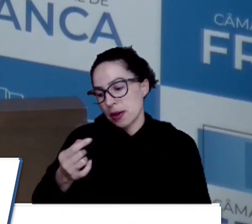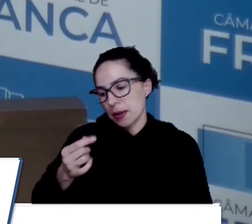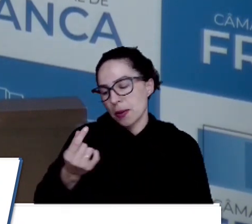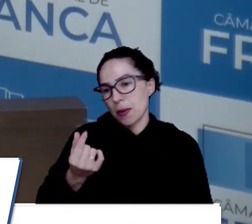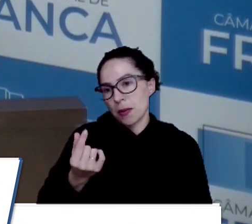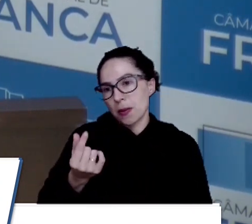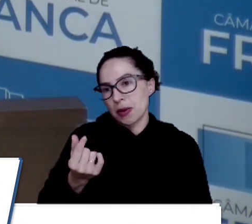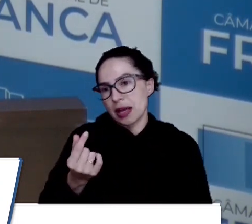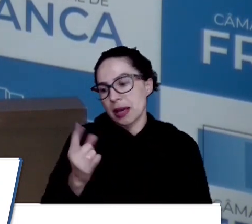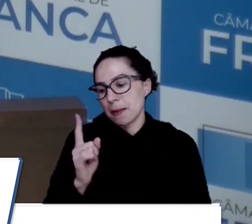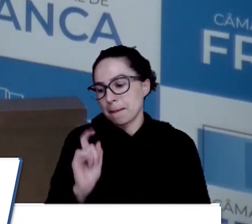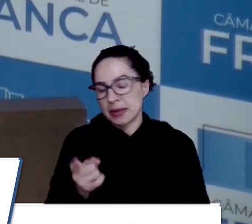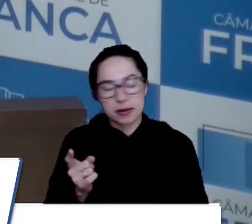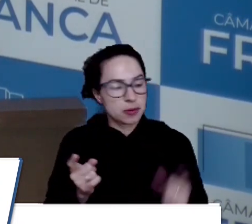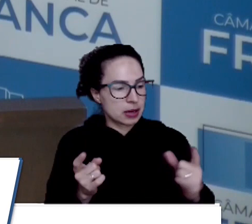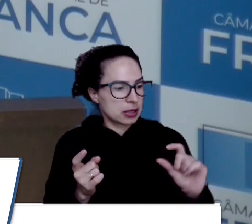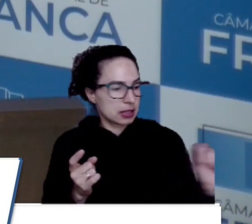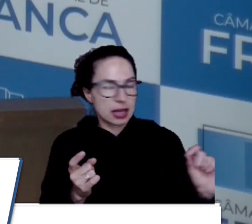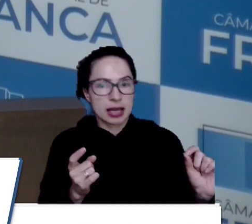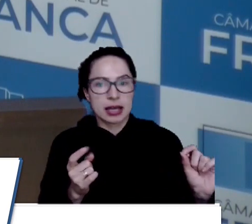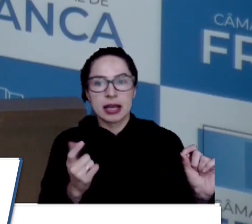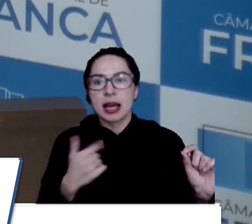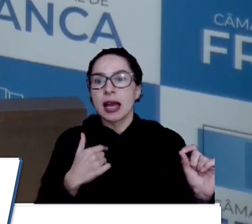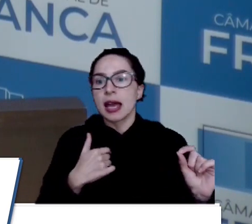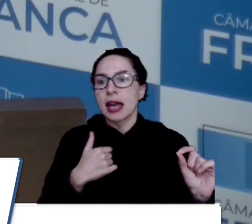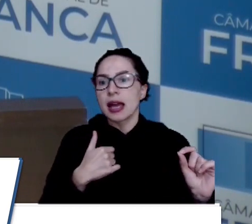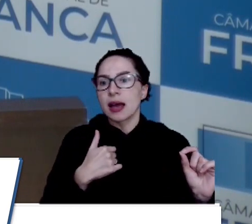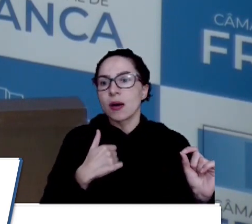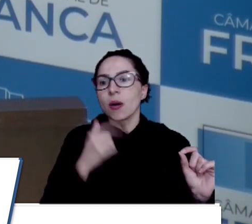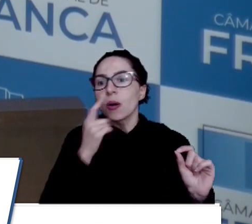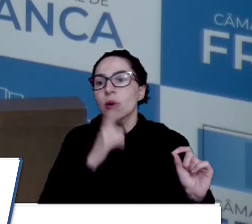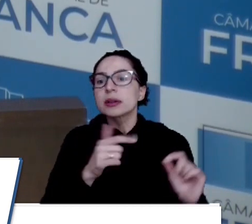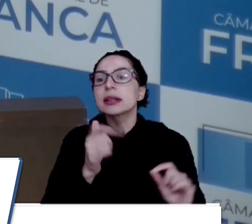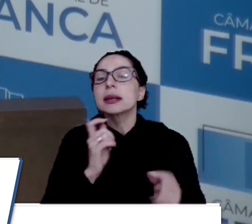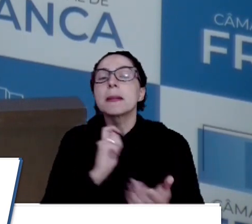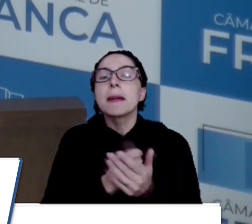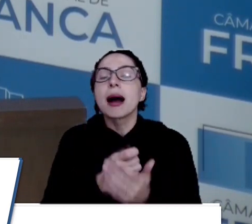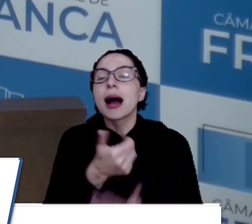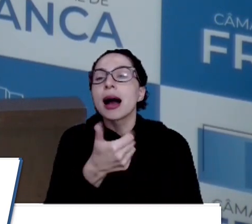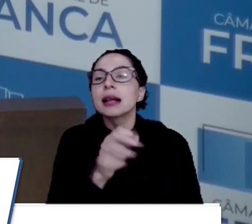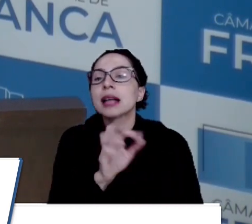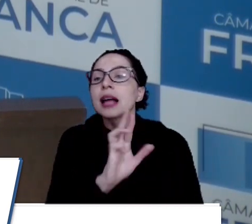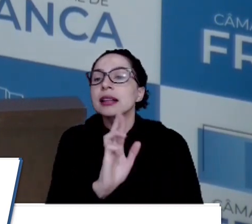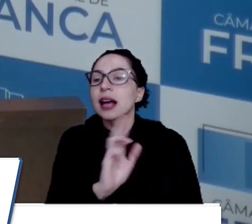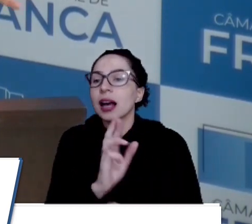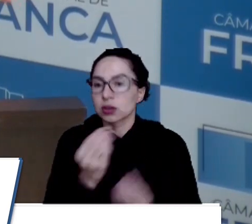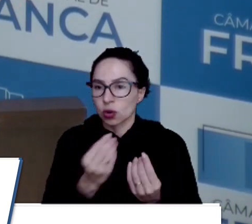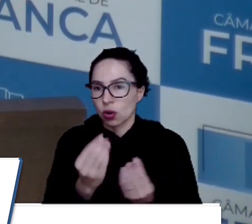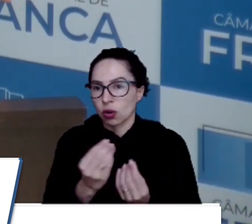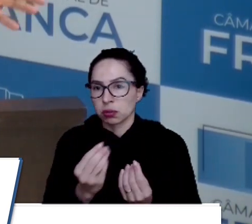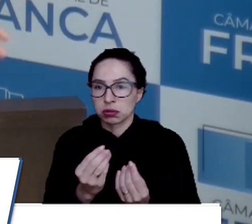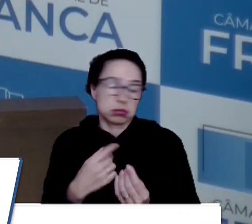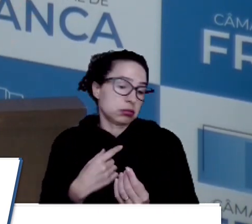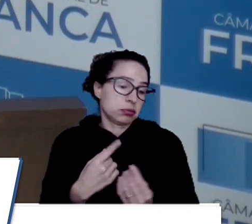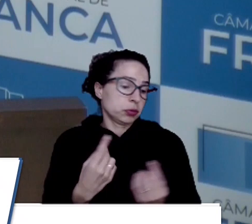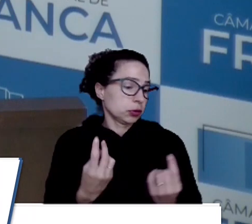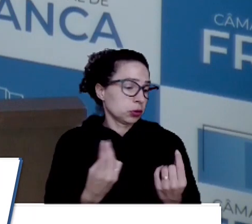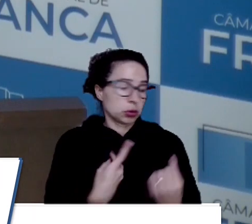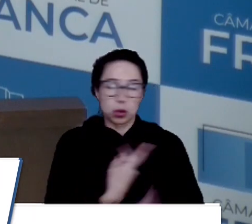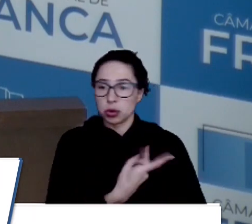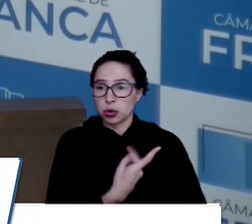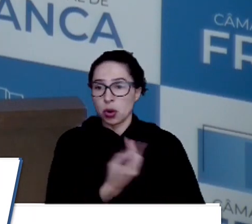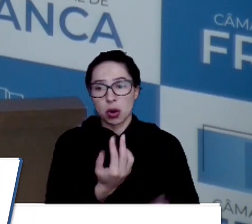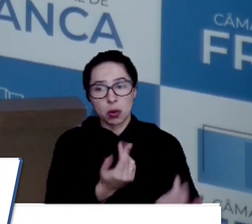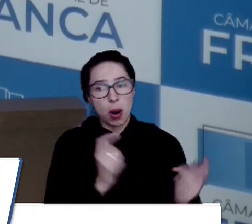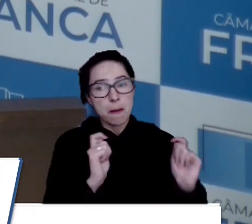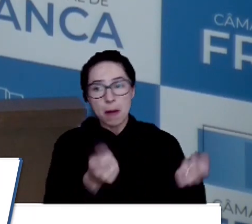100. Para sair precisa pagar R$10. O que acontece? Teoricamente os dois pagou 10, pagou igual, mas